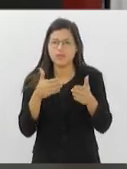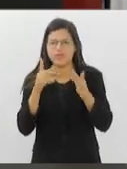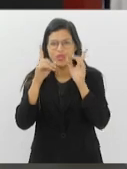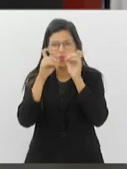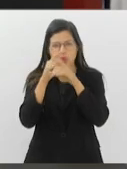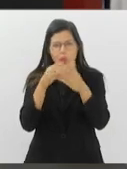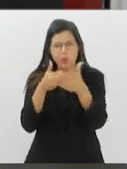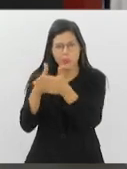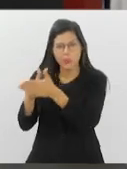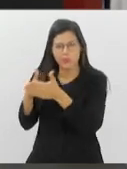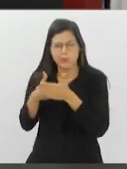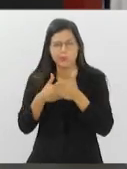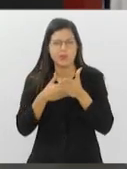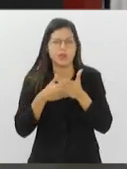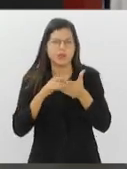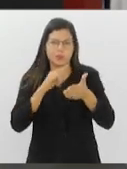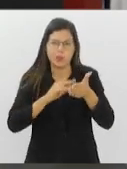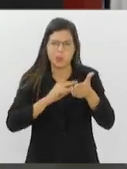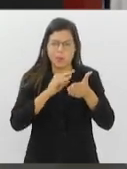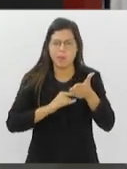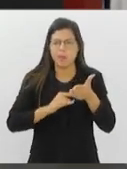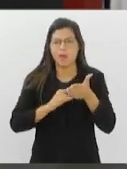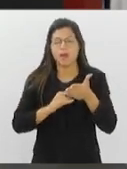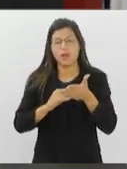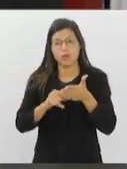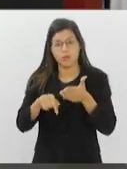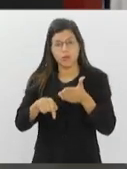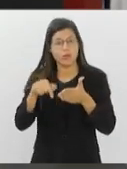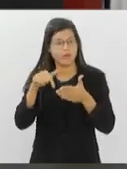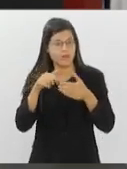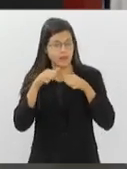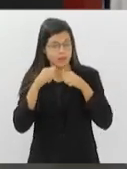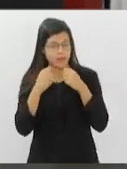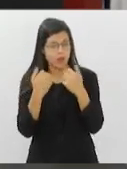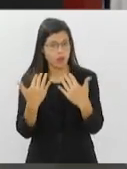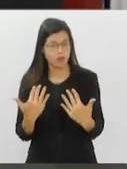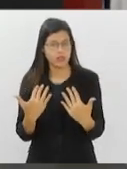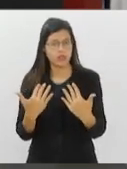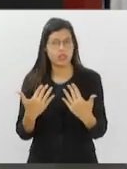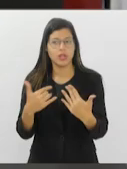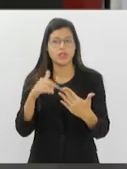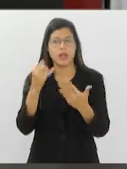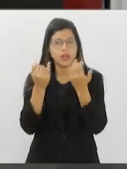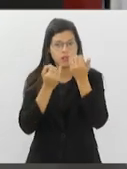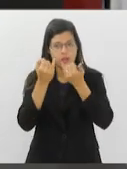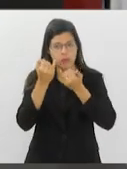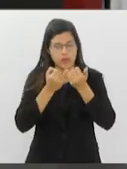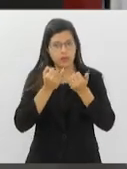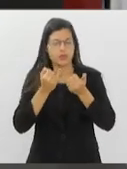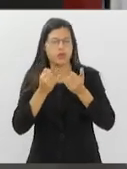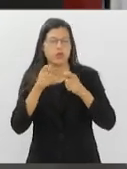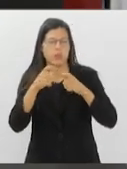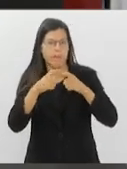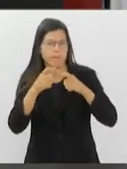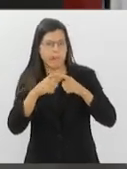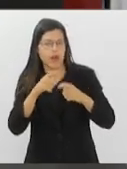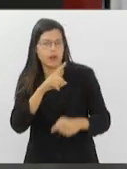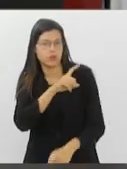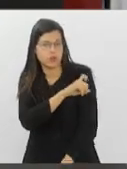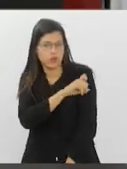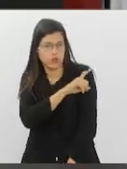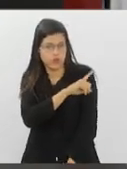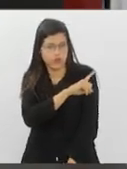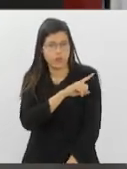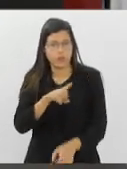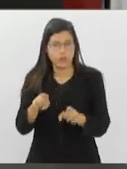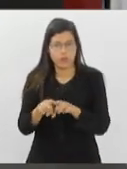sugestões da audiência é que as anotações originárias dos médicos, enfermeiras e ajudantes, constem